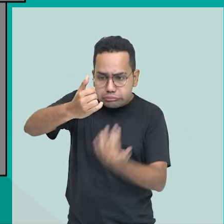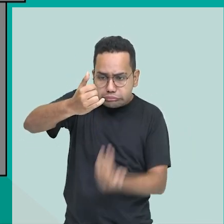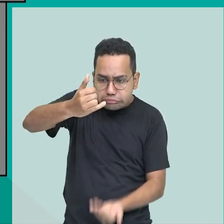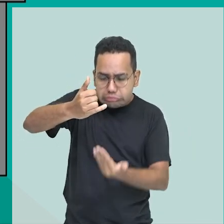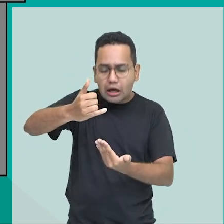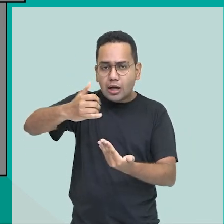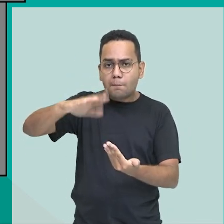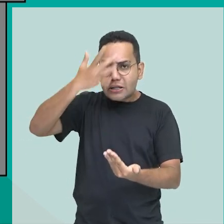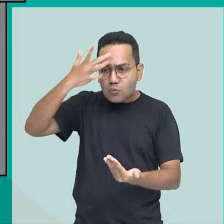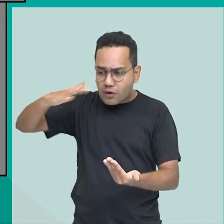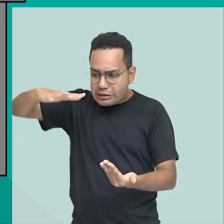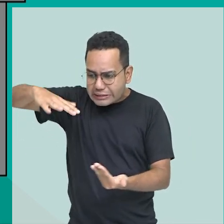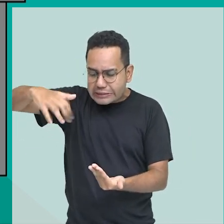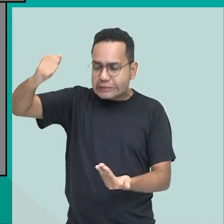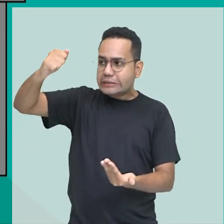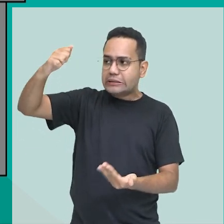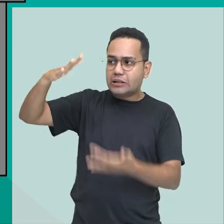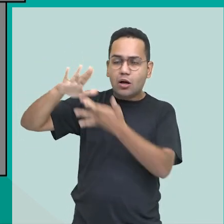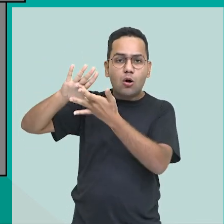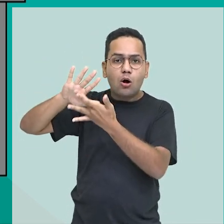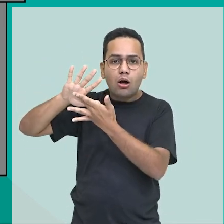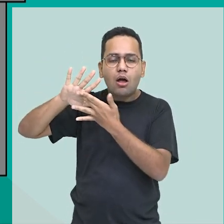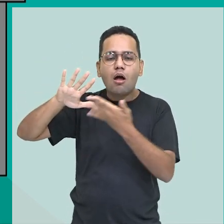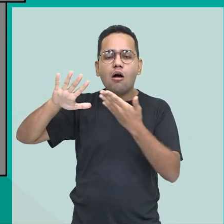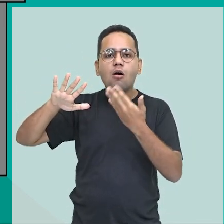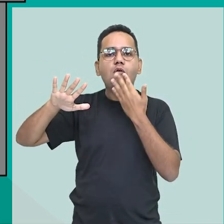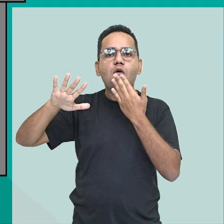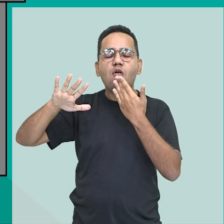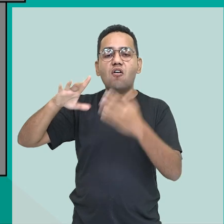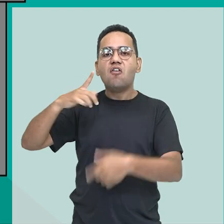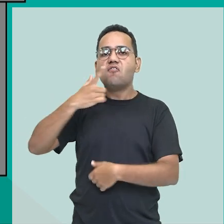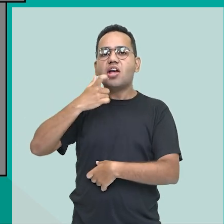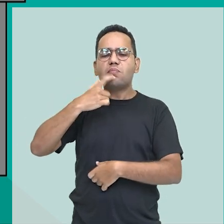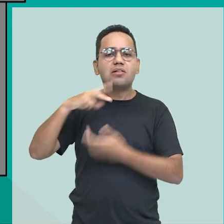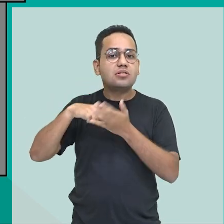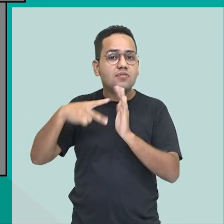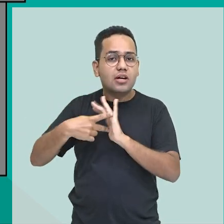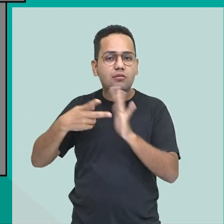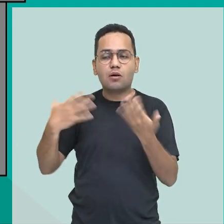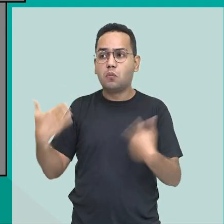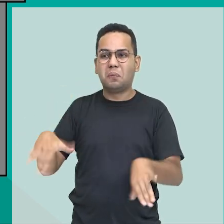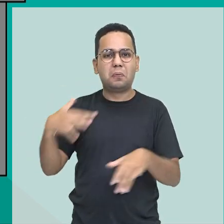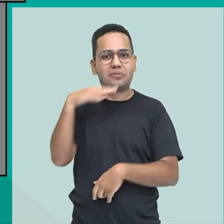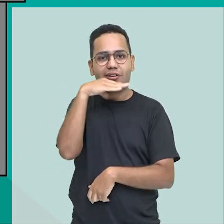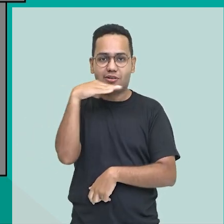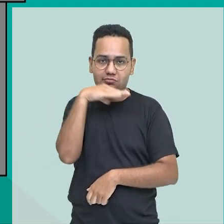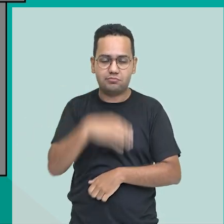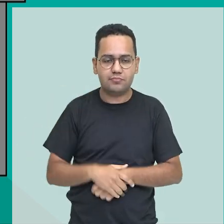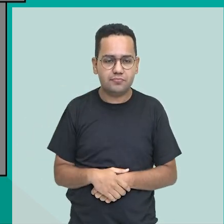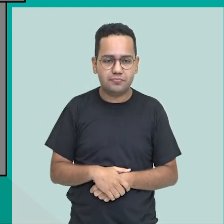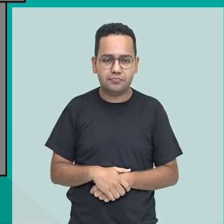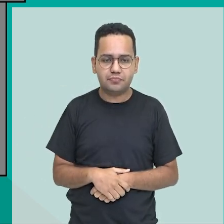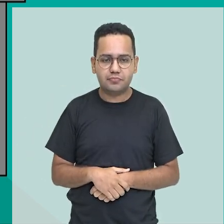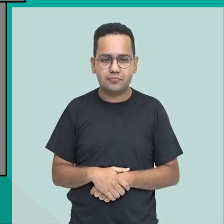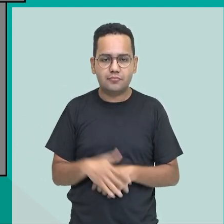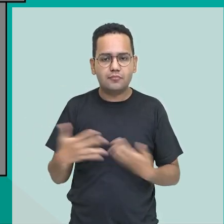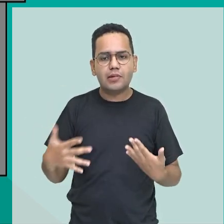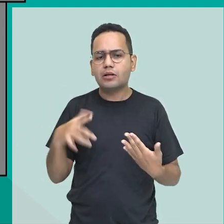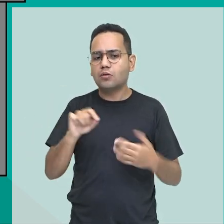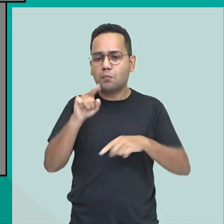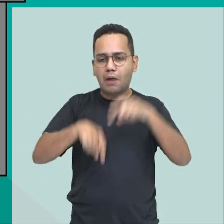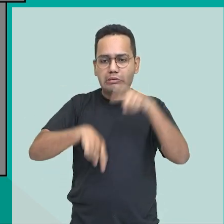quando aquecemos um corpo sólido, a energia cinética aumenta e, consequentemente, a agitação das